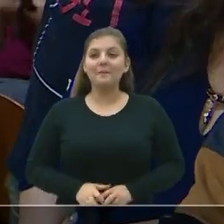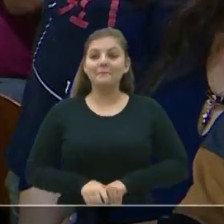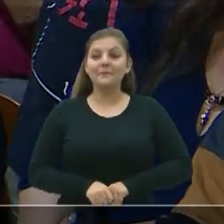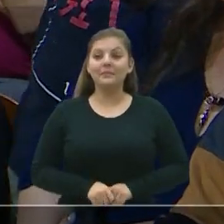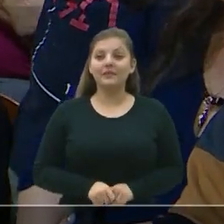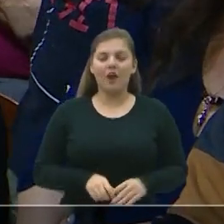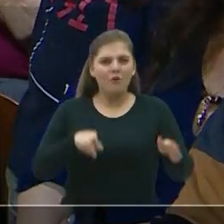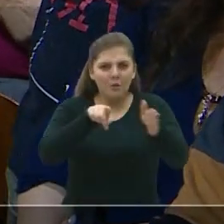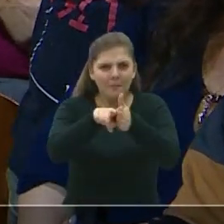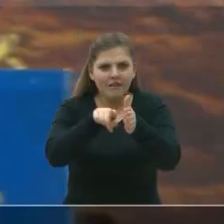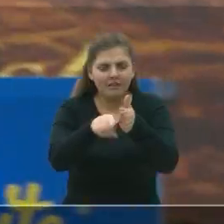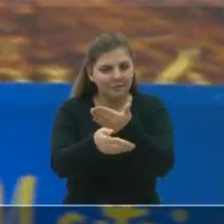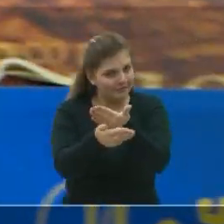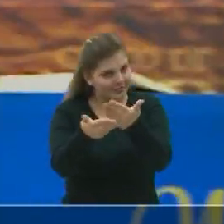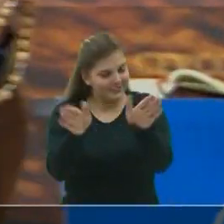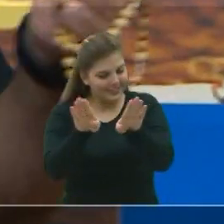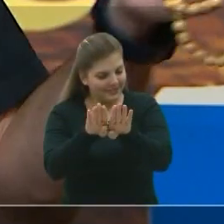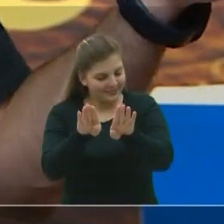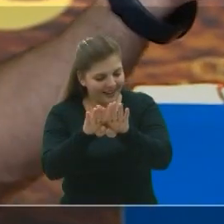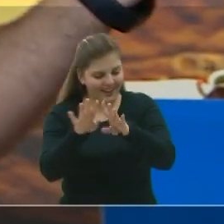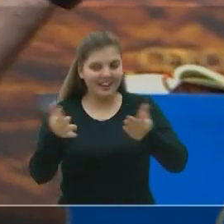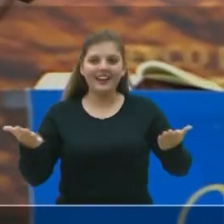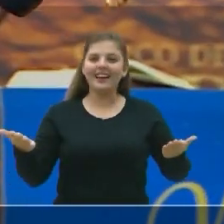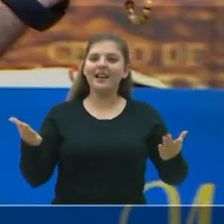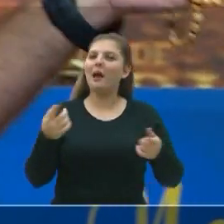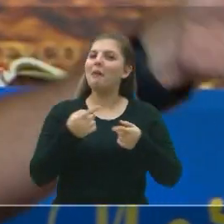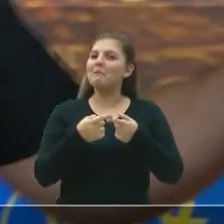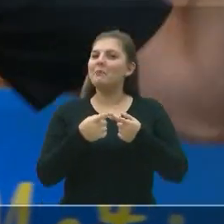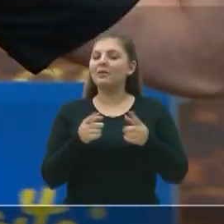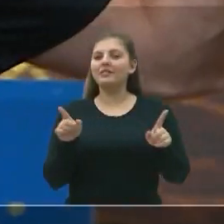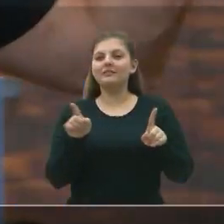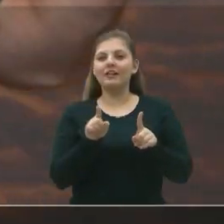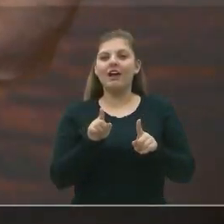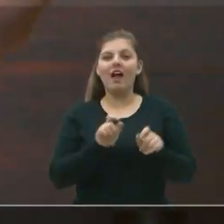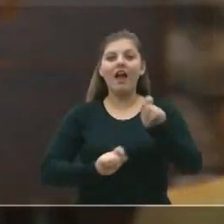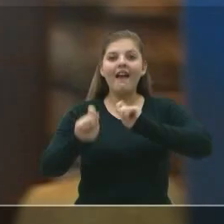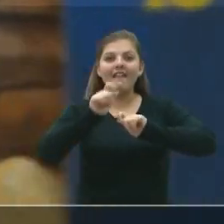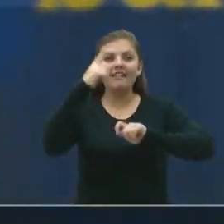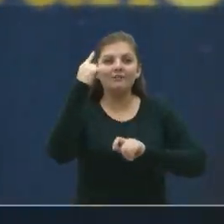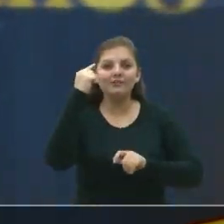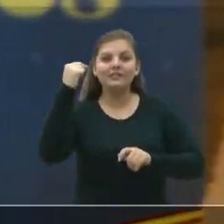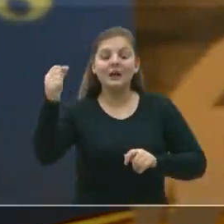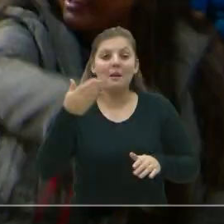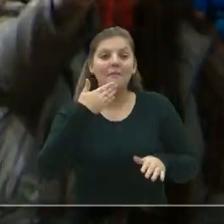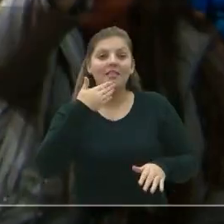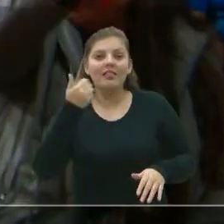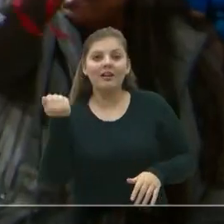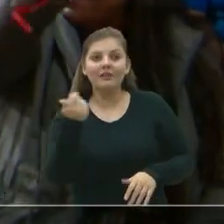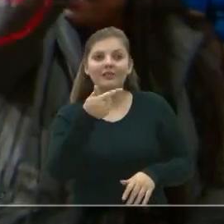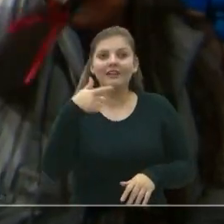Então vou perguntar para vocês também, ué, por que não? Quem vai embora melhor do que chegou?